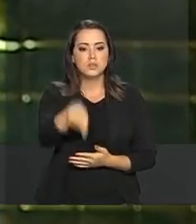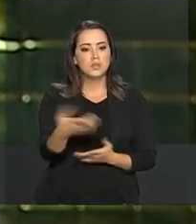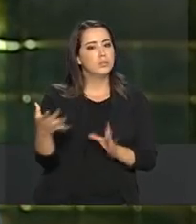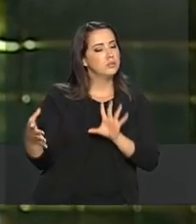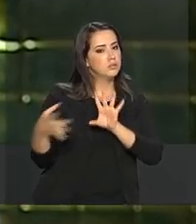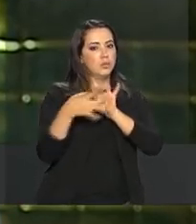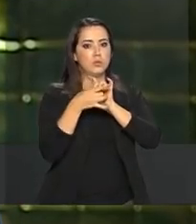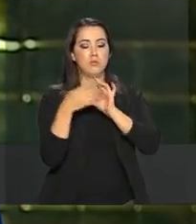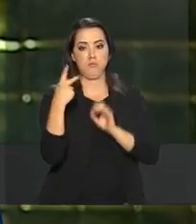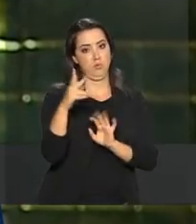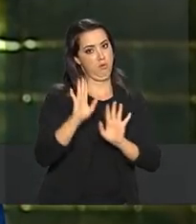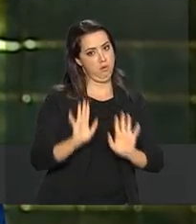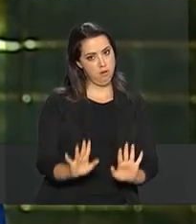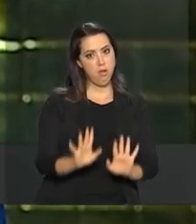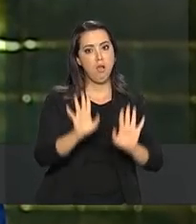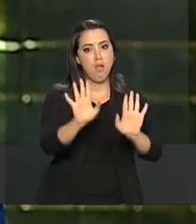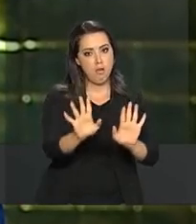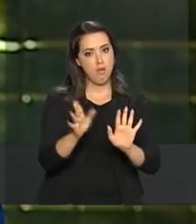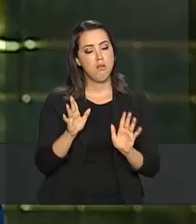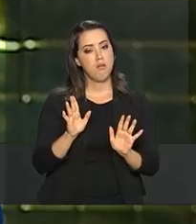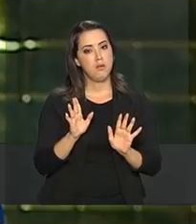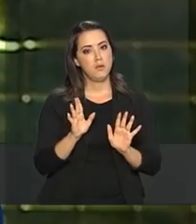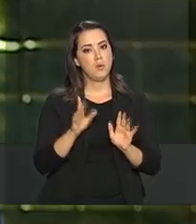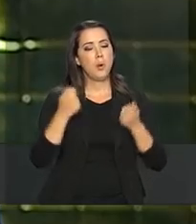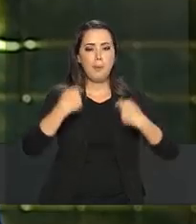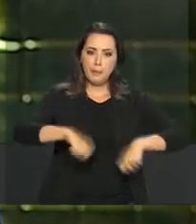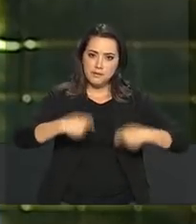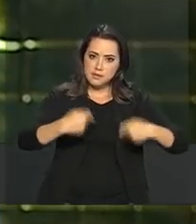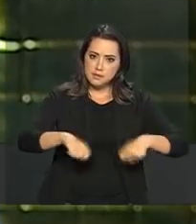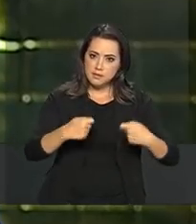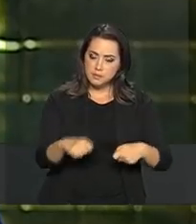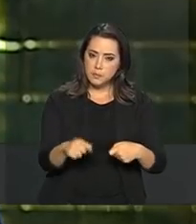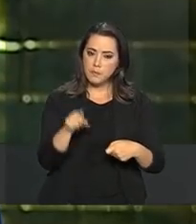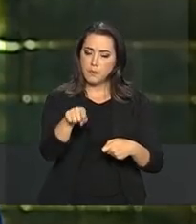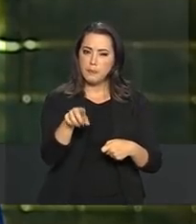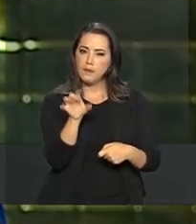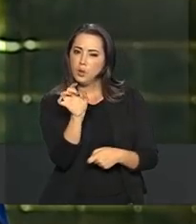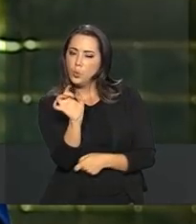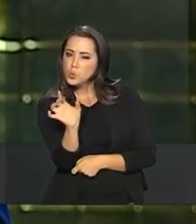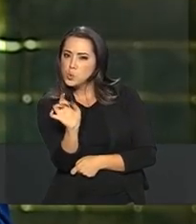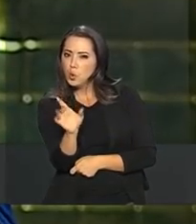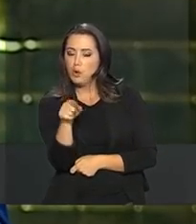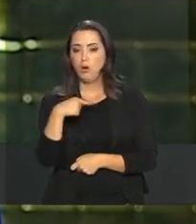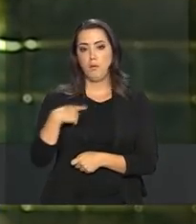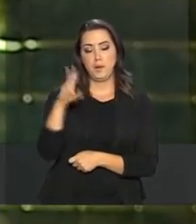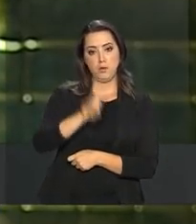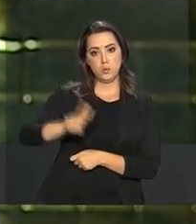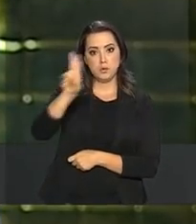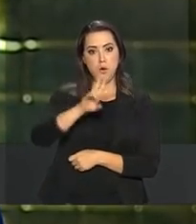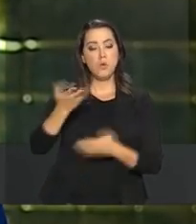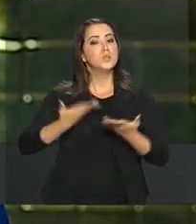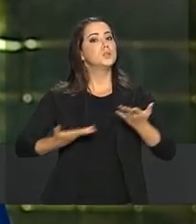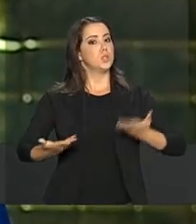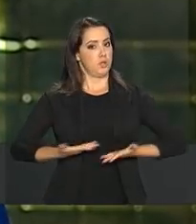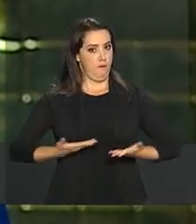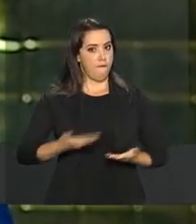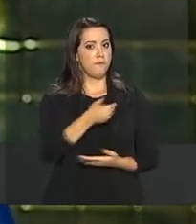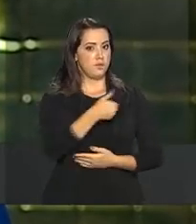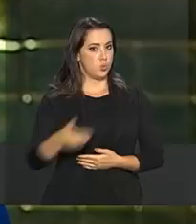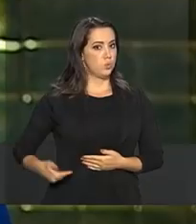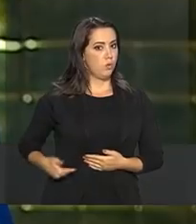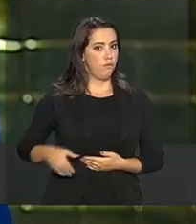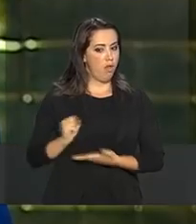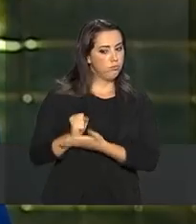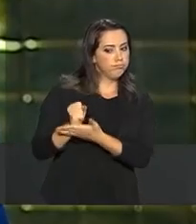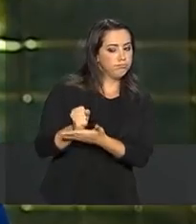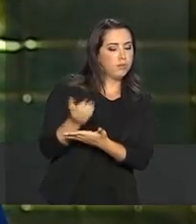à sua disposição desta feita o que for necessário não só para utilizar os serviços do governo mas